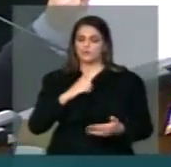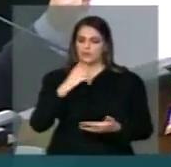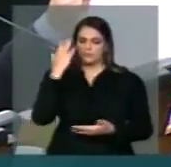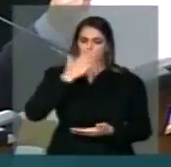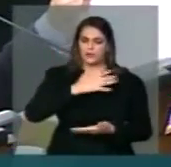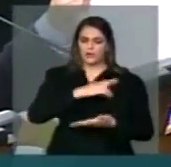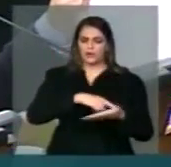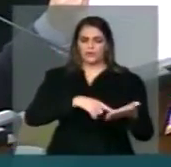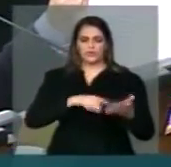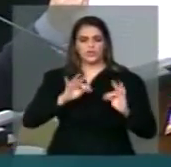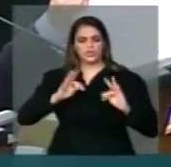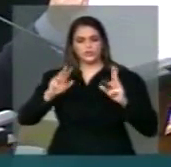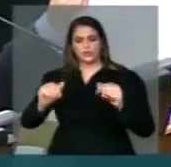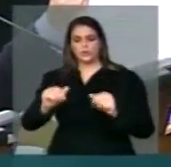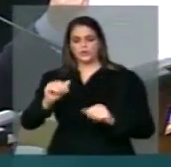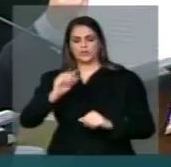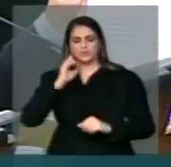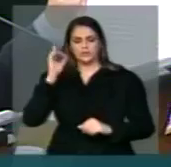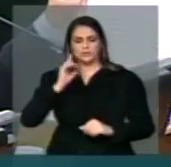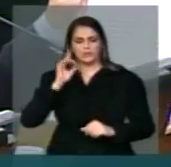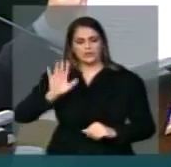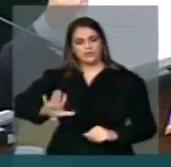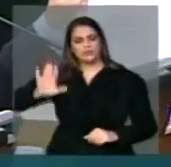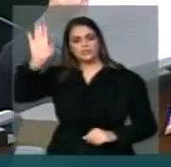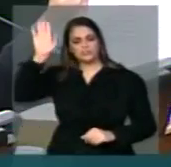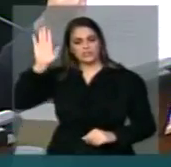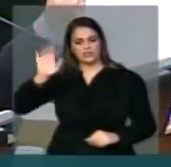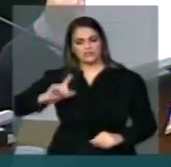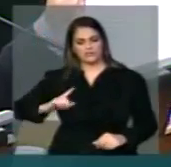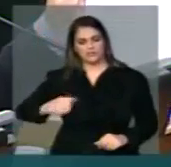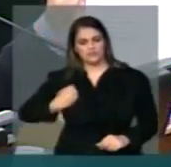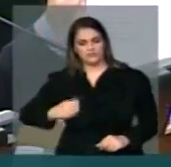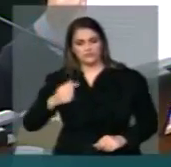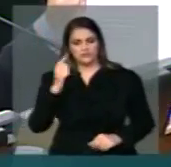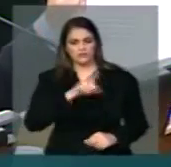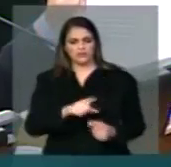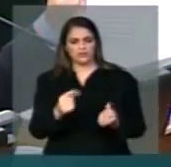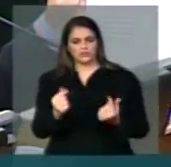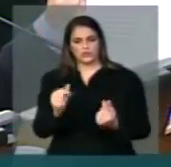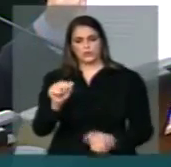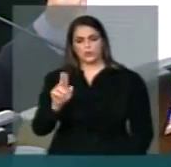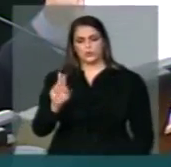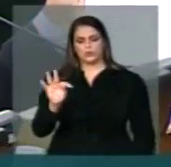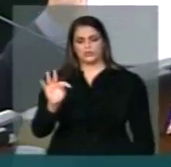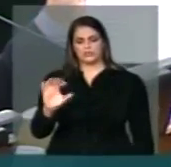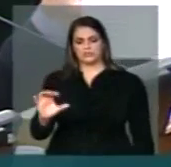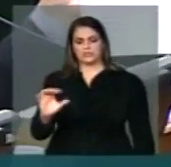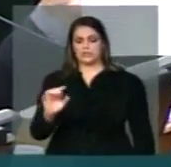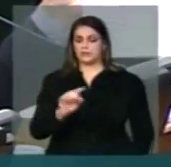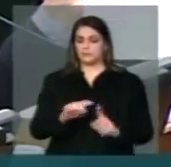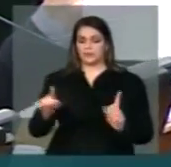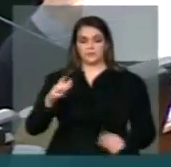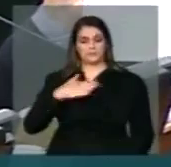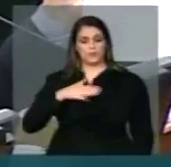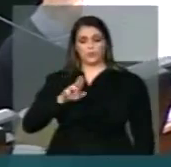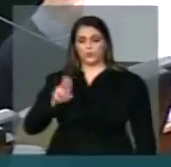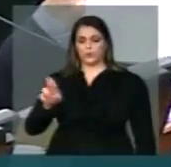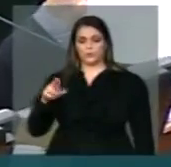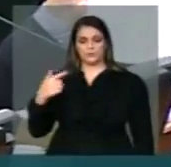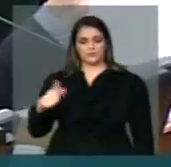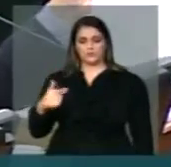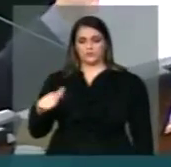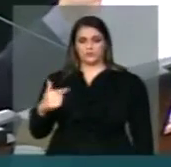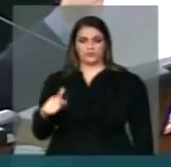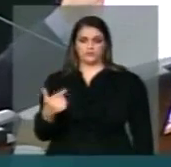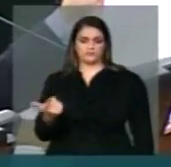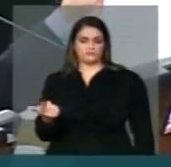todos os candidatos a deputado federal e estadual que receberam o recurso da UTC. Só não tem meu nome. Está